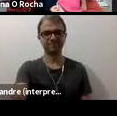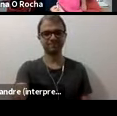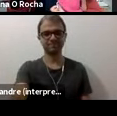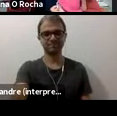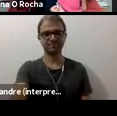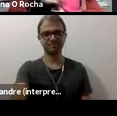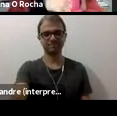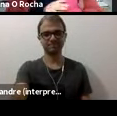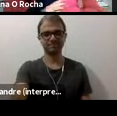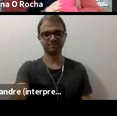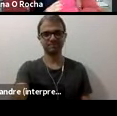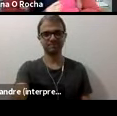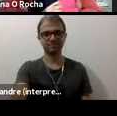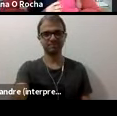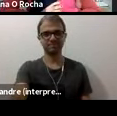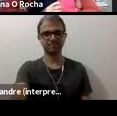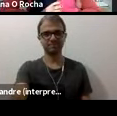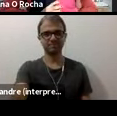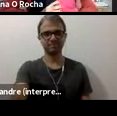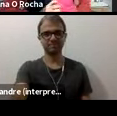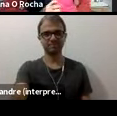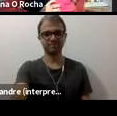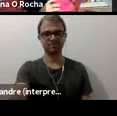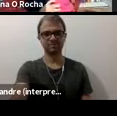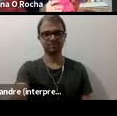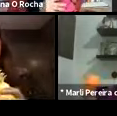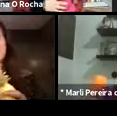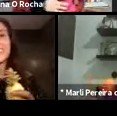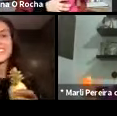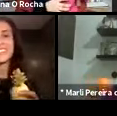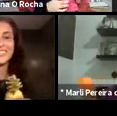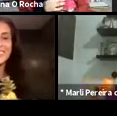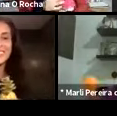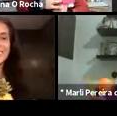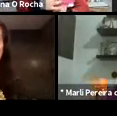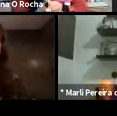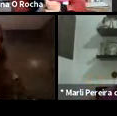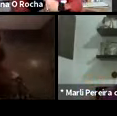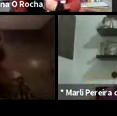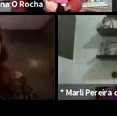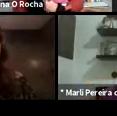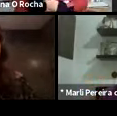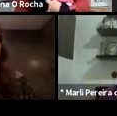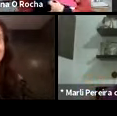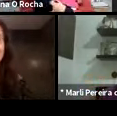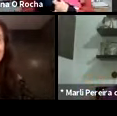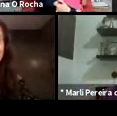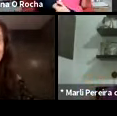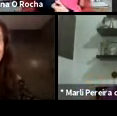De suor, de tanta gente se beijar,